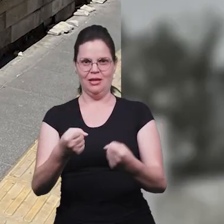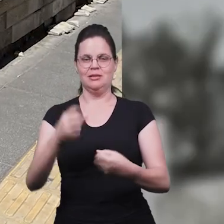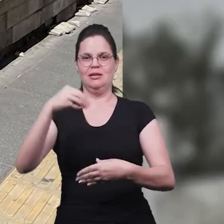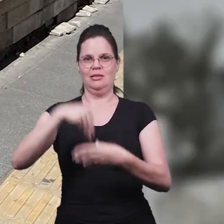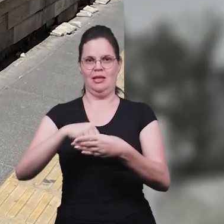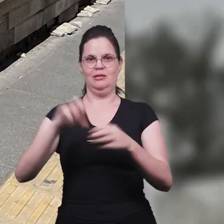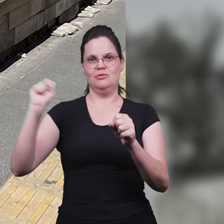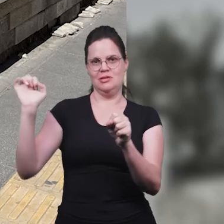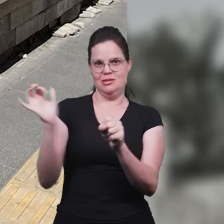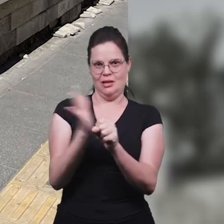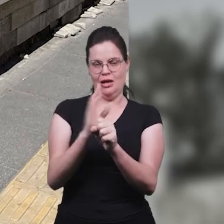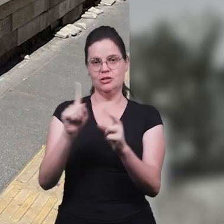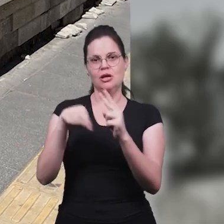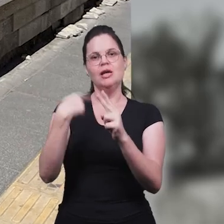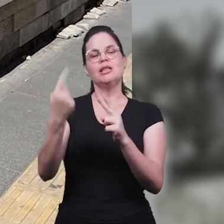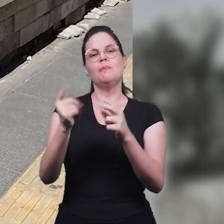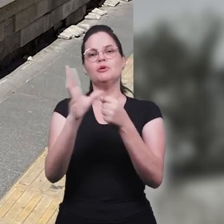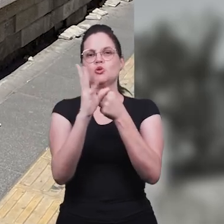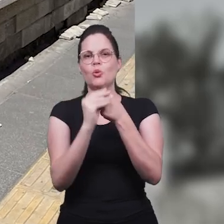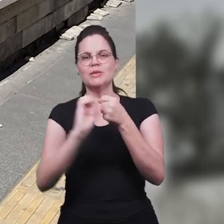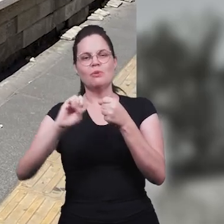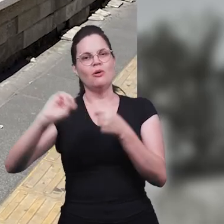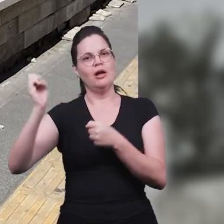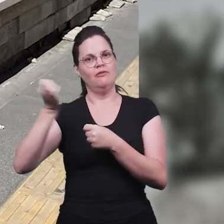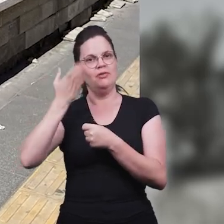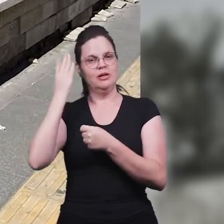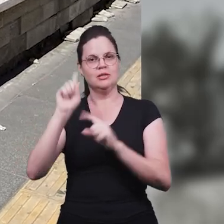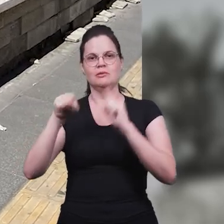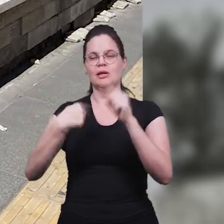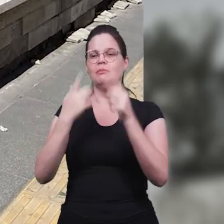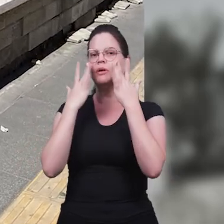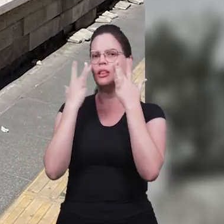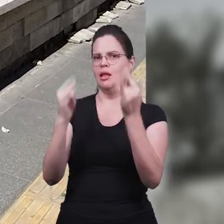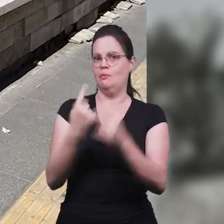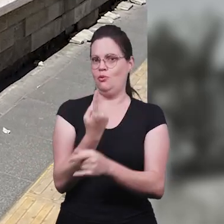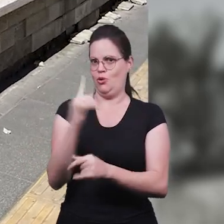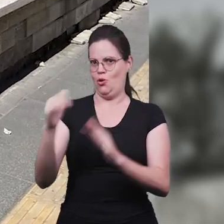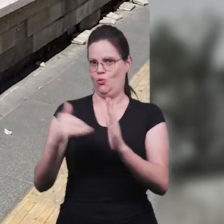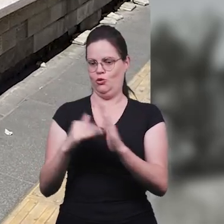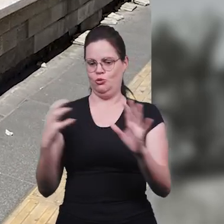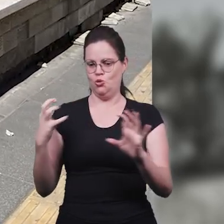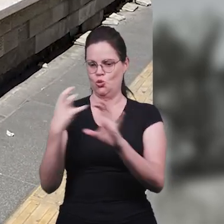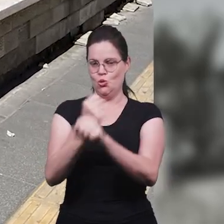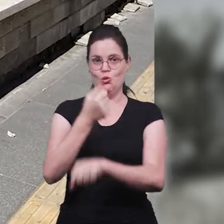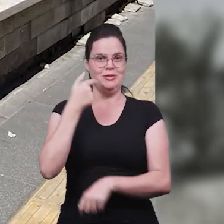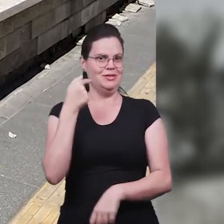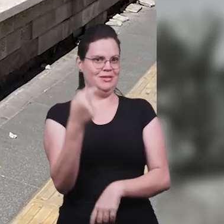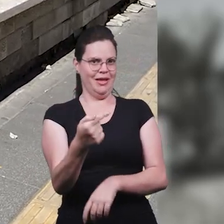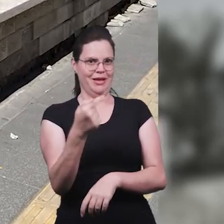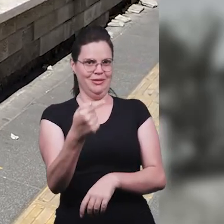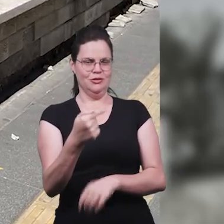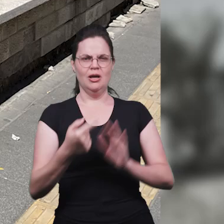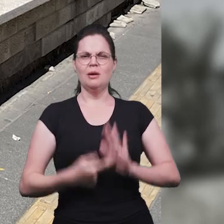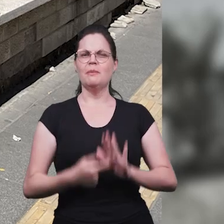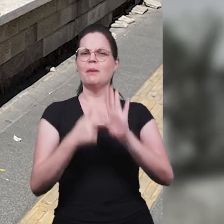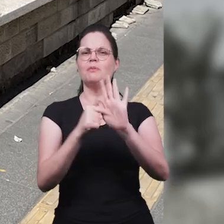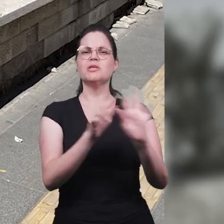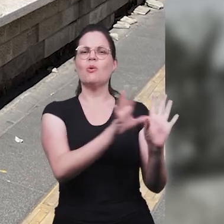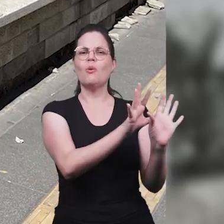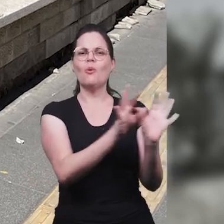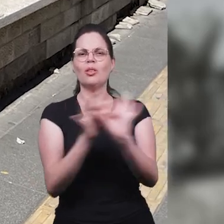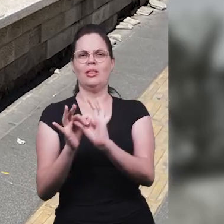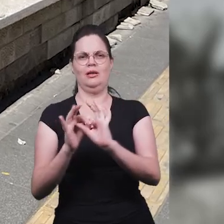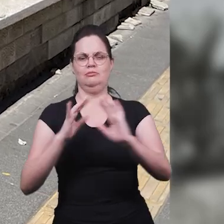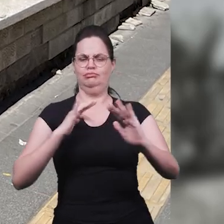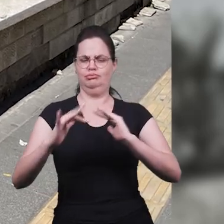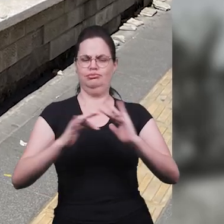de fortaleza, também o Espírito de conhecimento ou revelação e, por último, o Espírito de temor na última igreja. Muito bem, isso é para